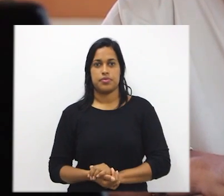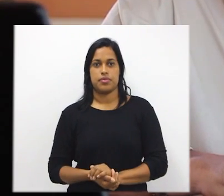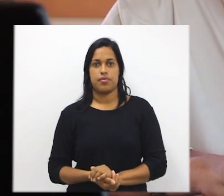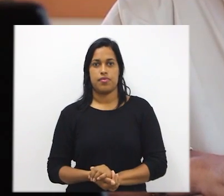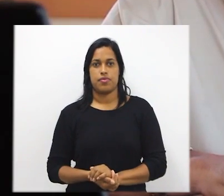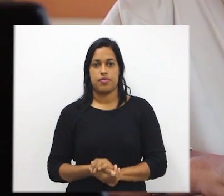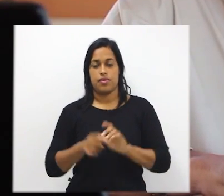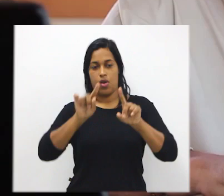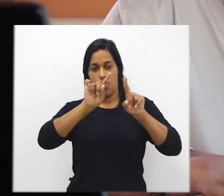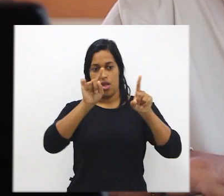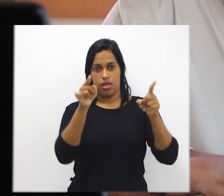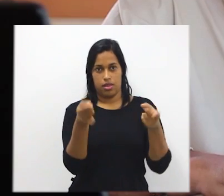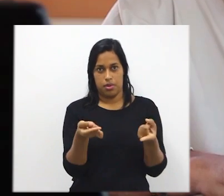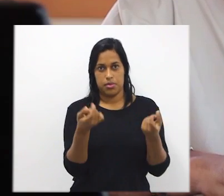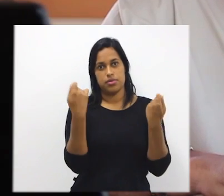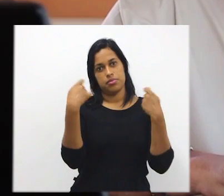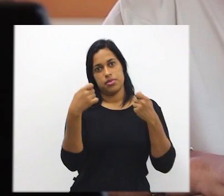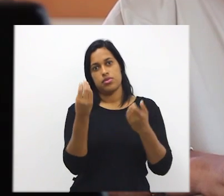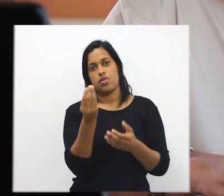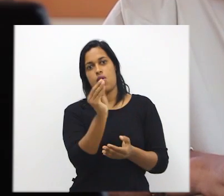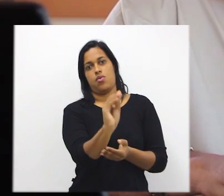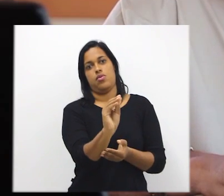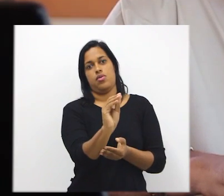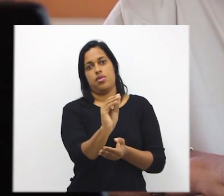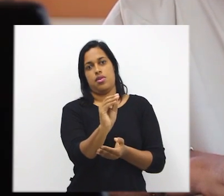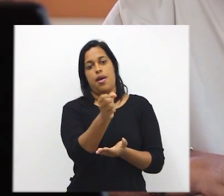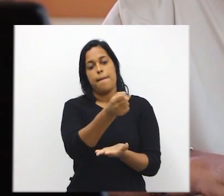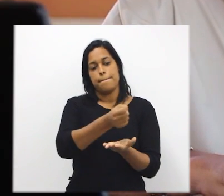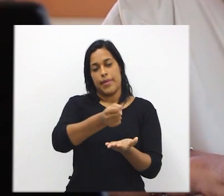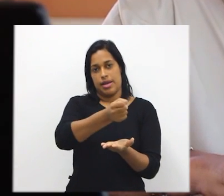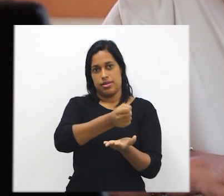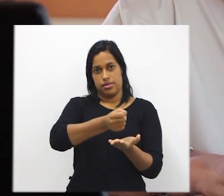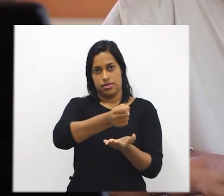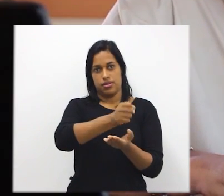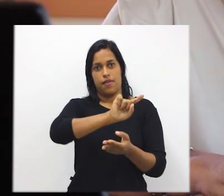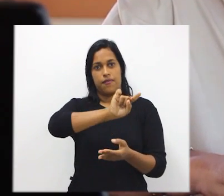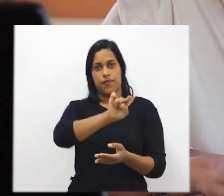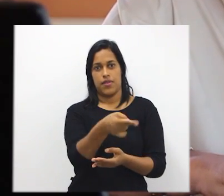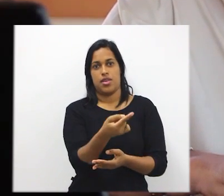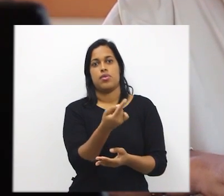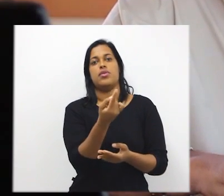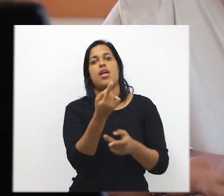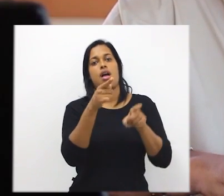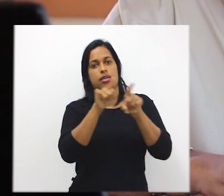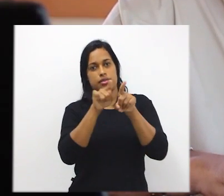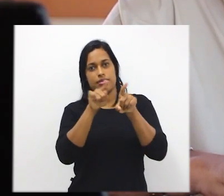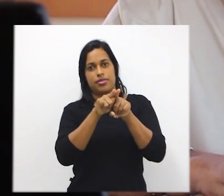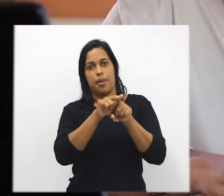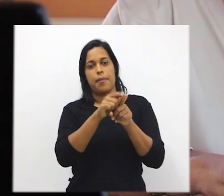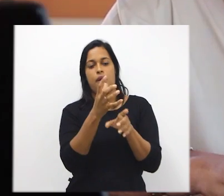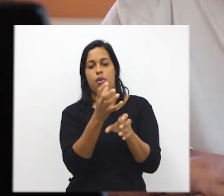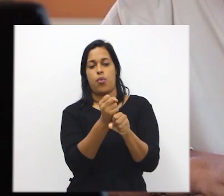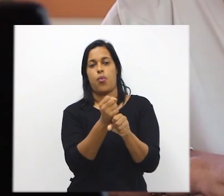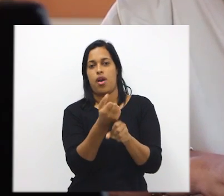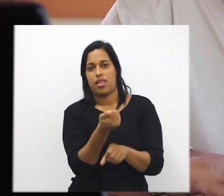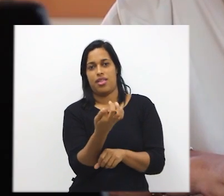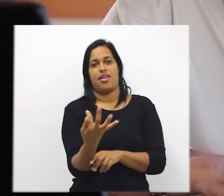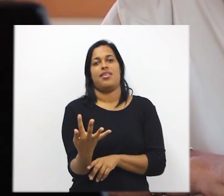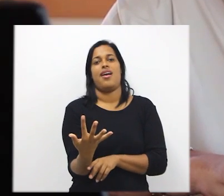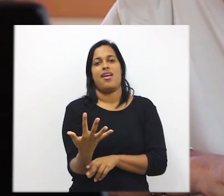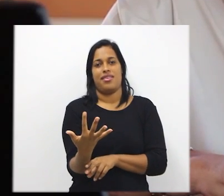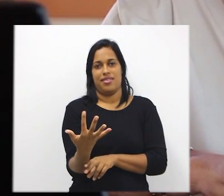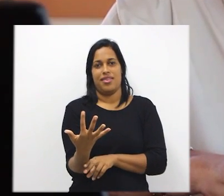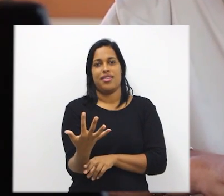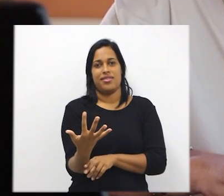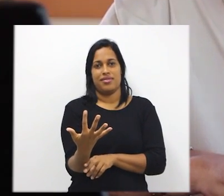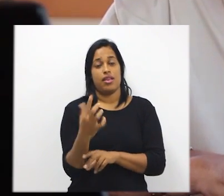que eu, entre parênteses, preciso colocar a base, vírgula e o expoente. E depois